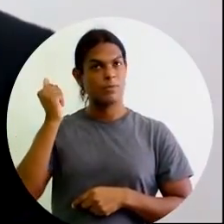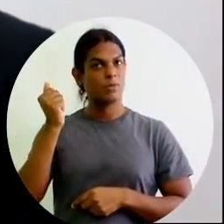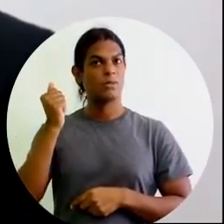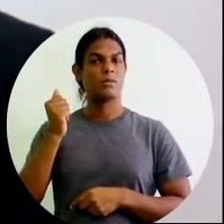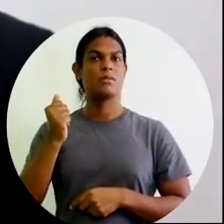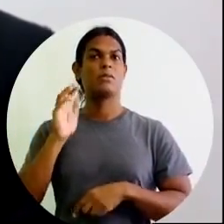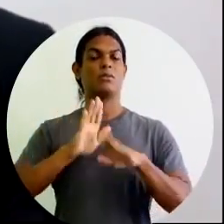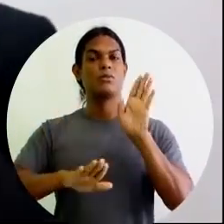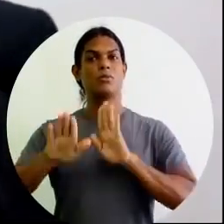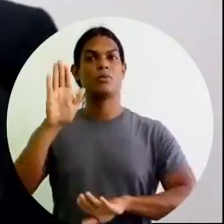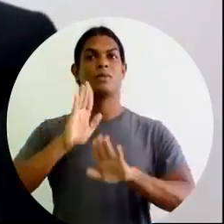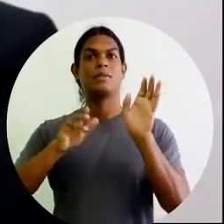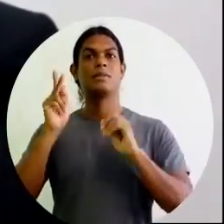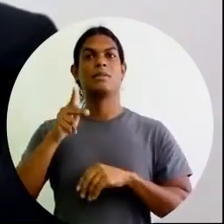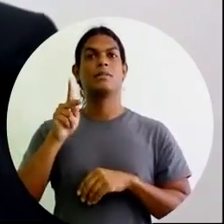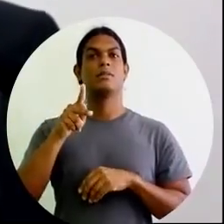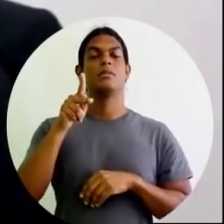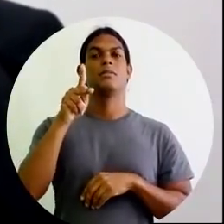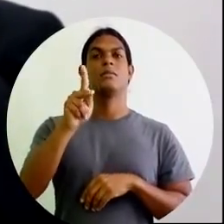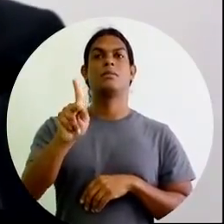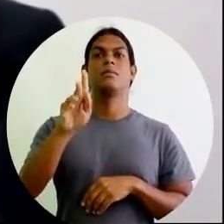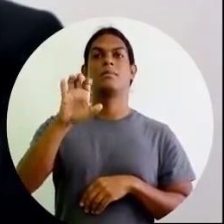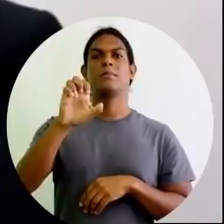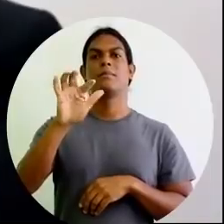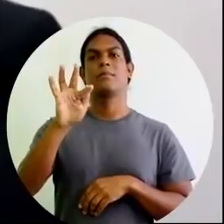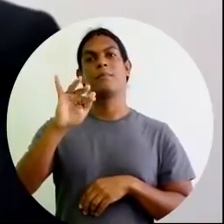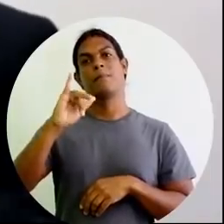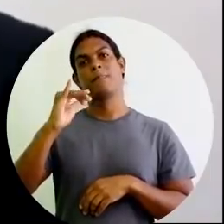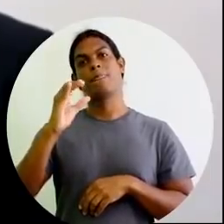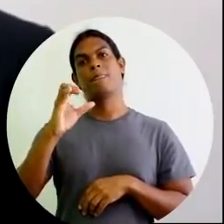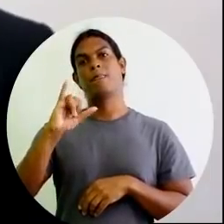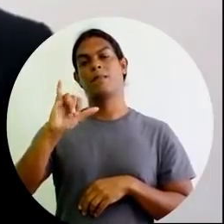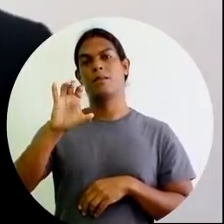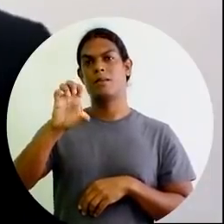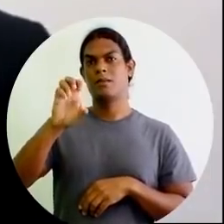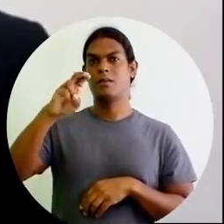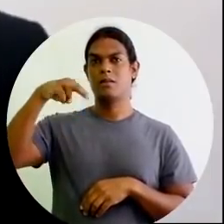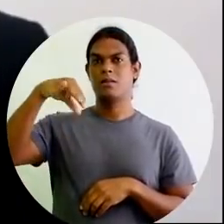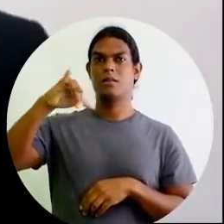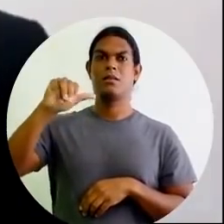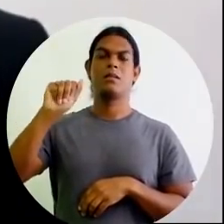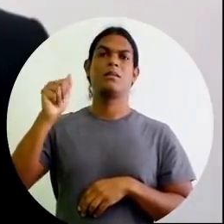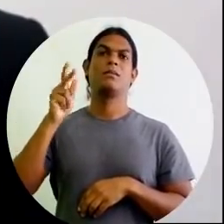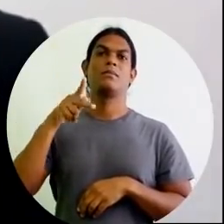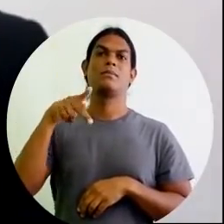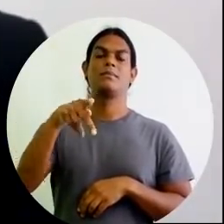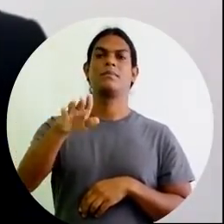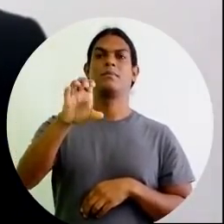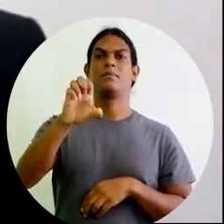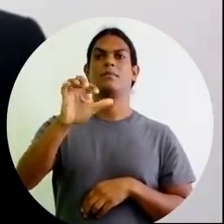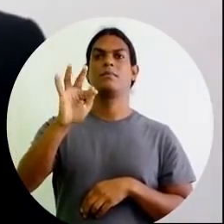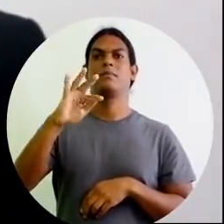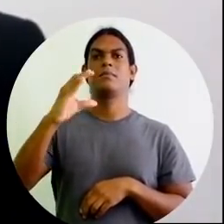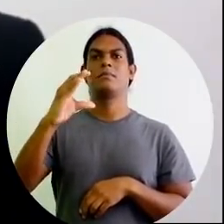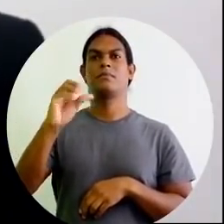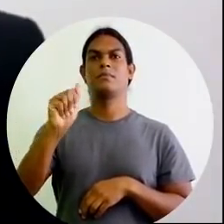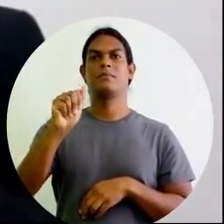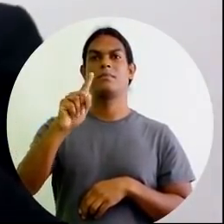esqueça, tenha sempre muita eficiência e seja sempre